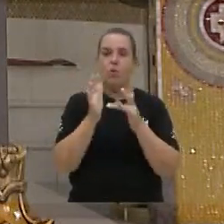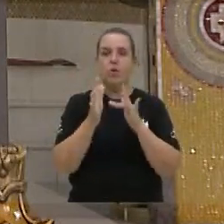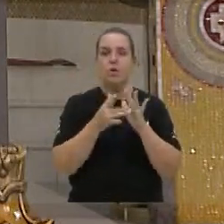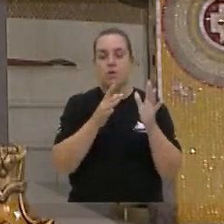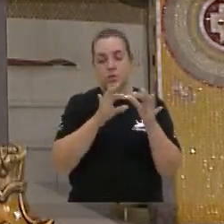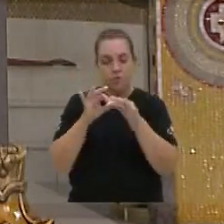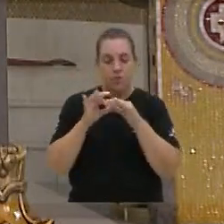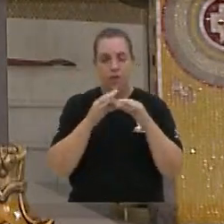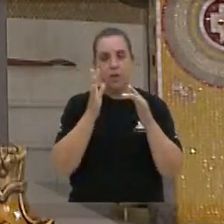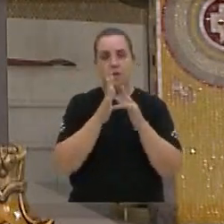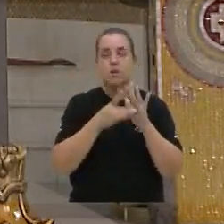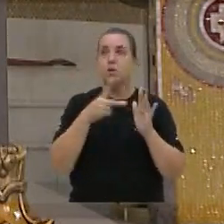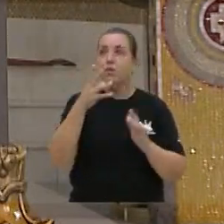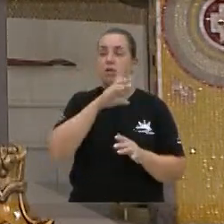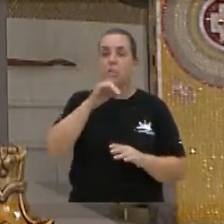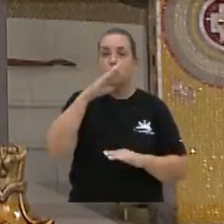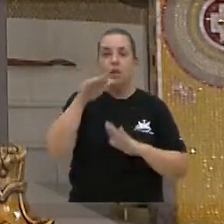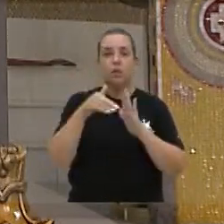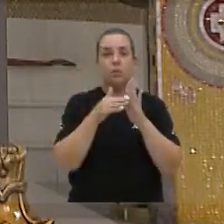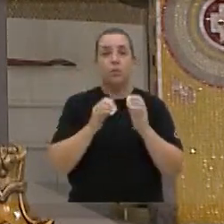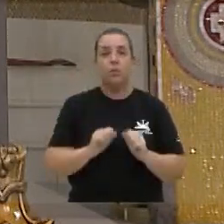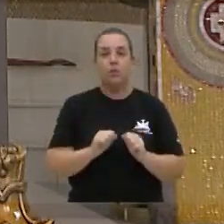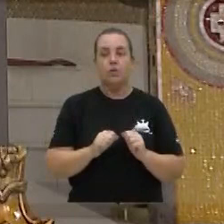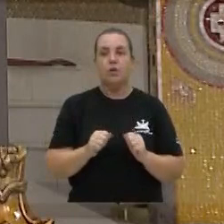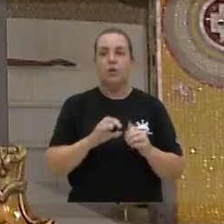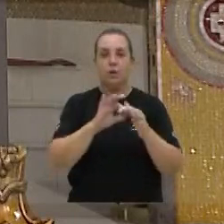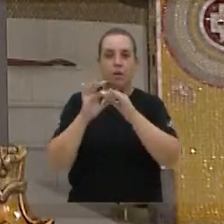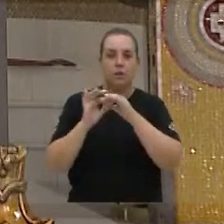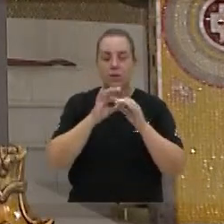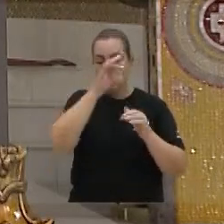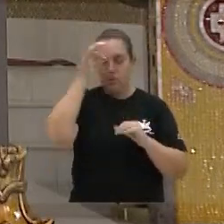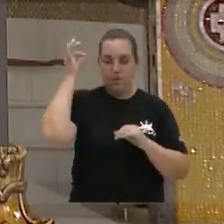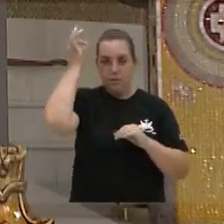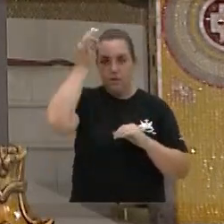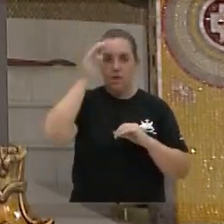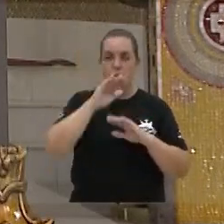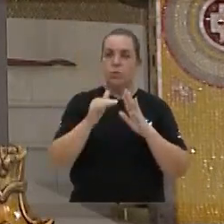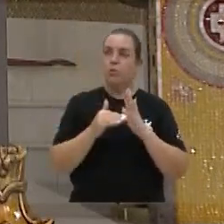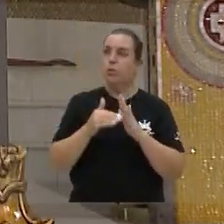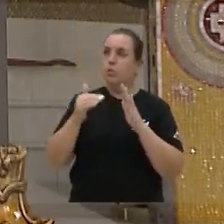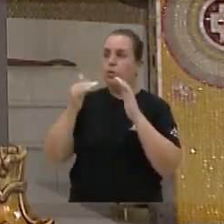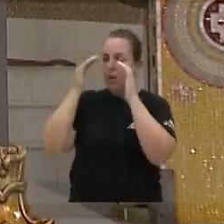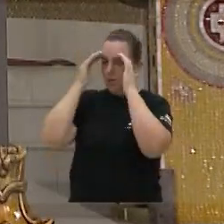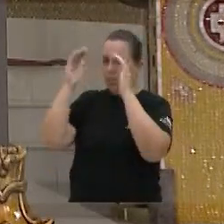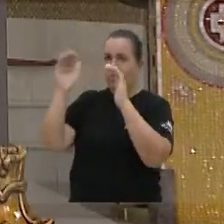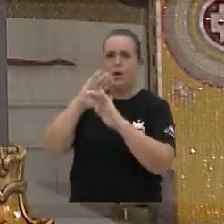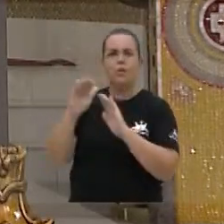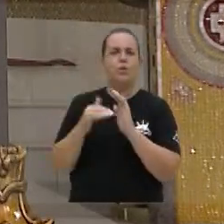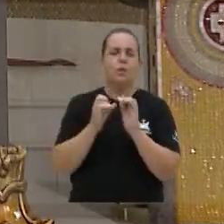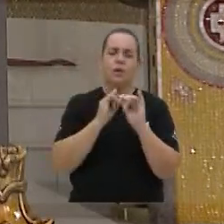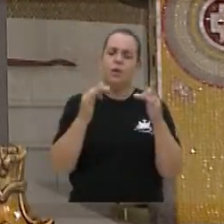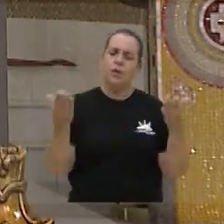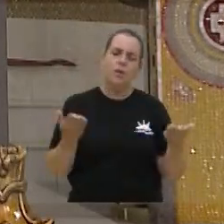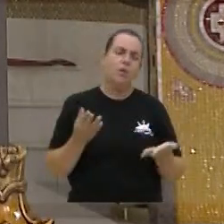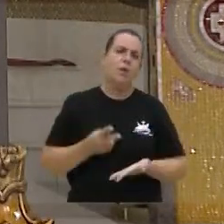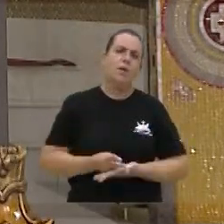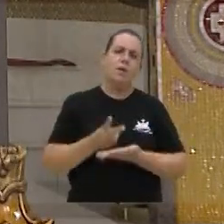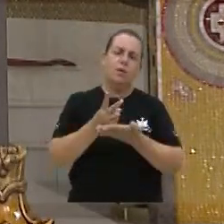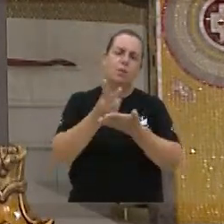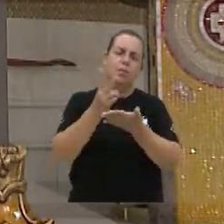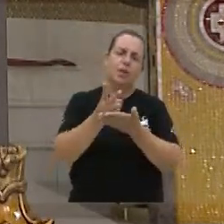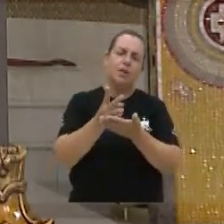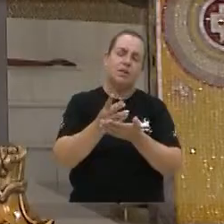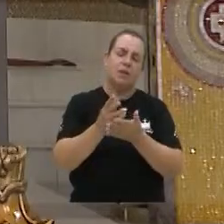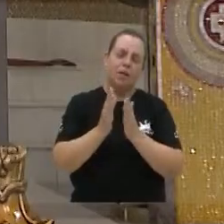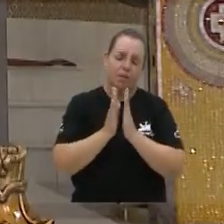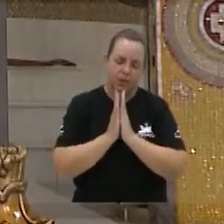vós Deus Pai Todo-Poderoso, na unidade do Espírito Santo, toda honra, toda glória,